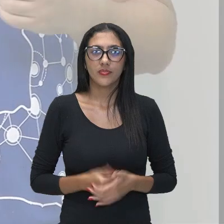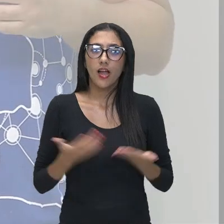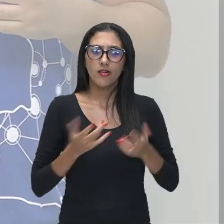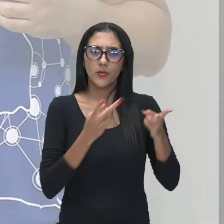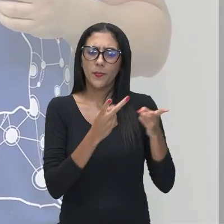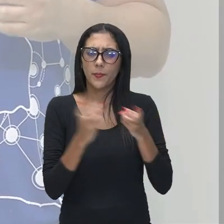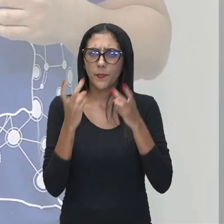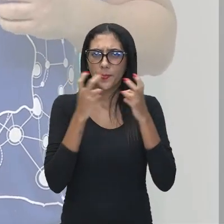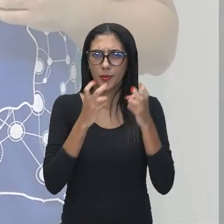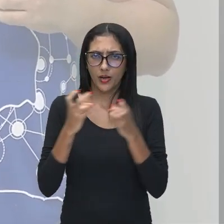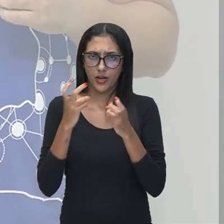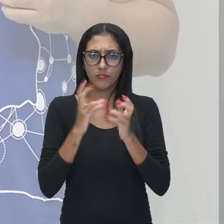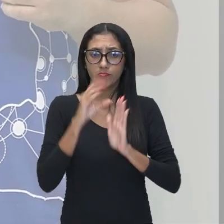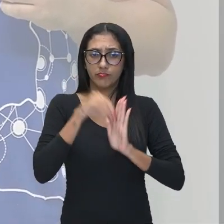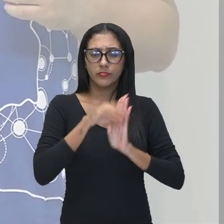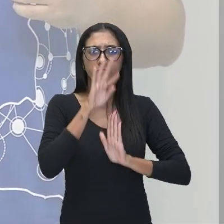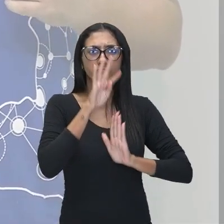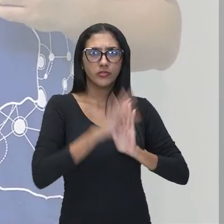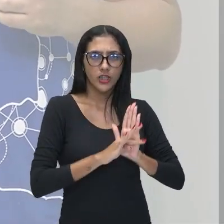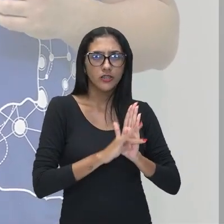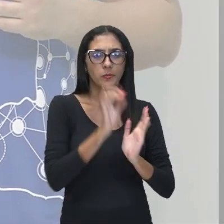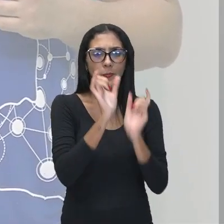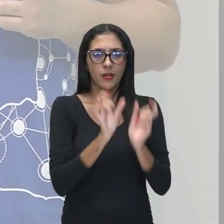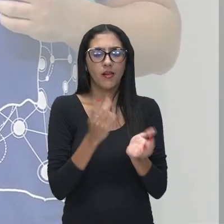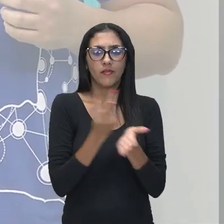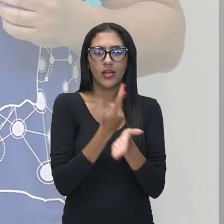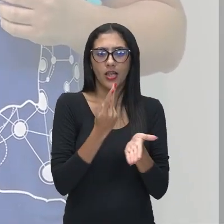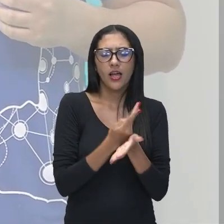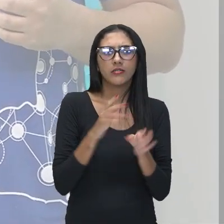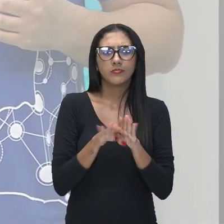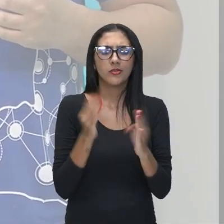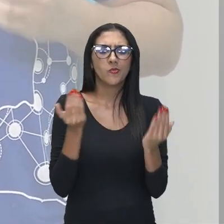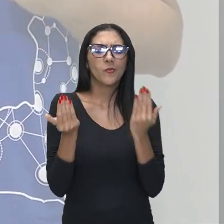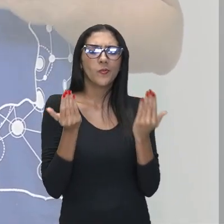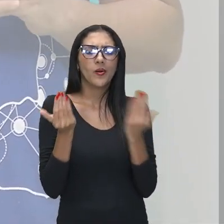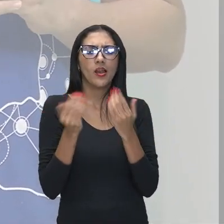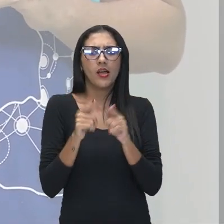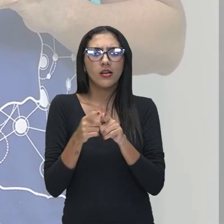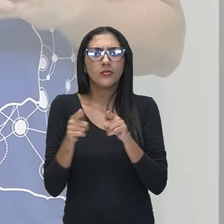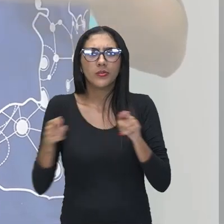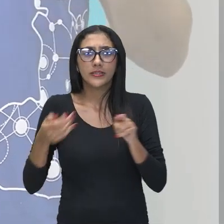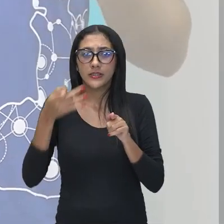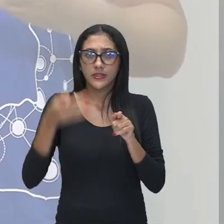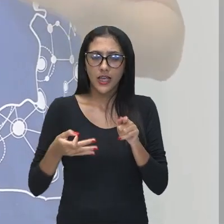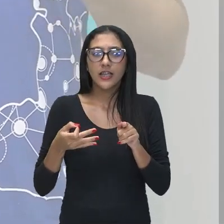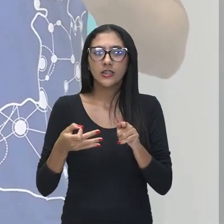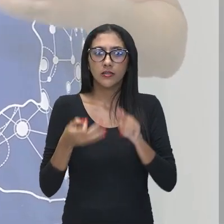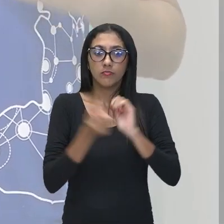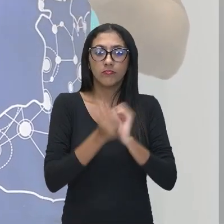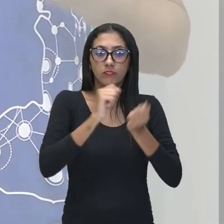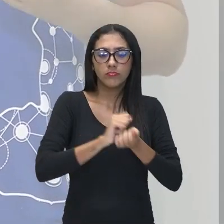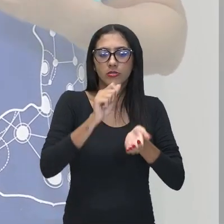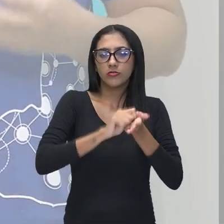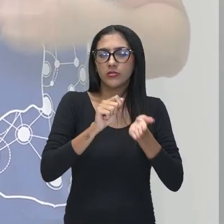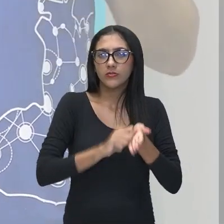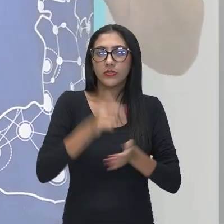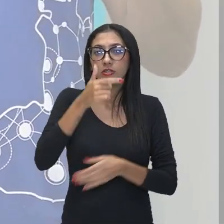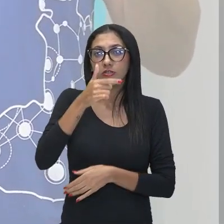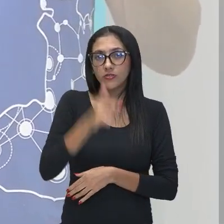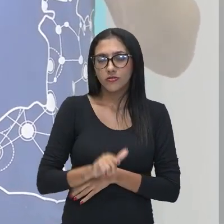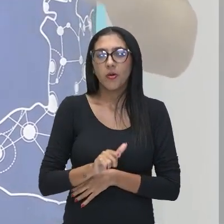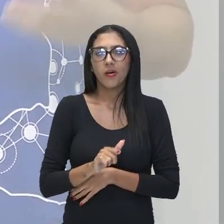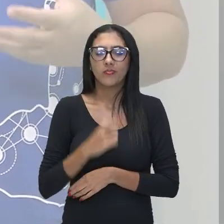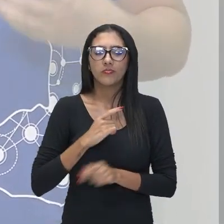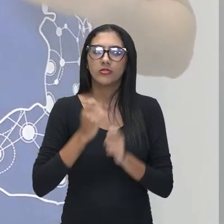problemas na notícia, verificar a norma gramatical e reescrever de acordo com a norma, para que nós possamos